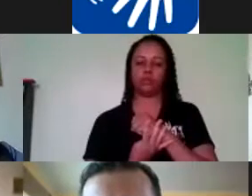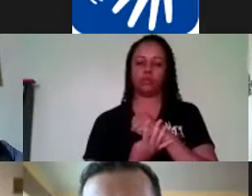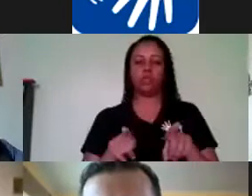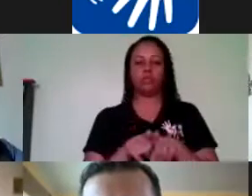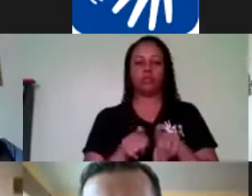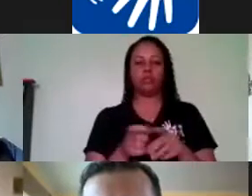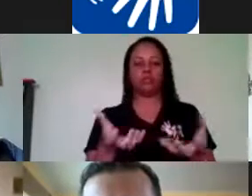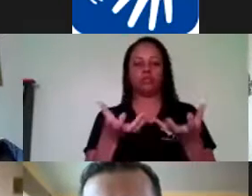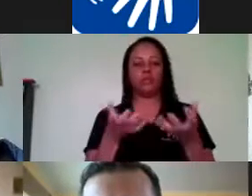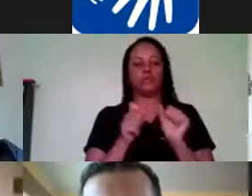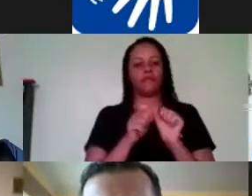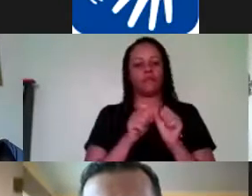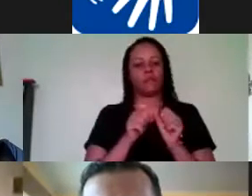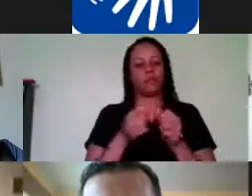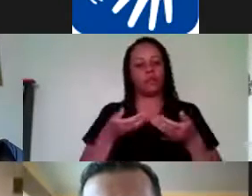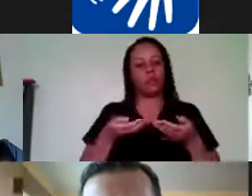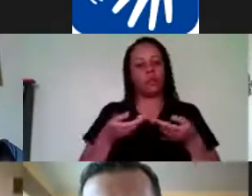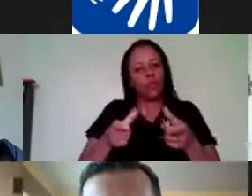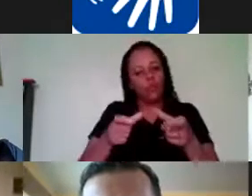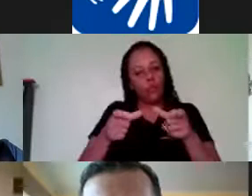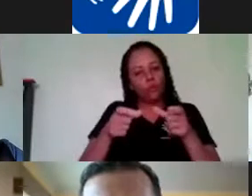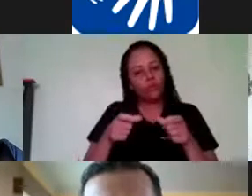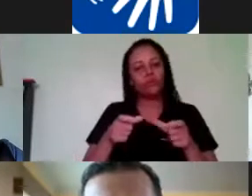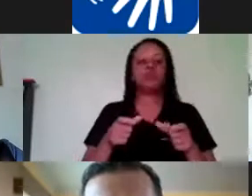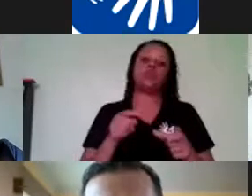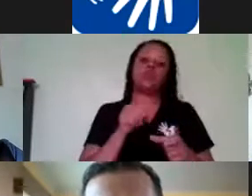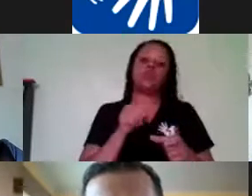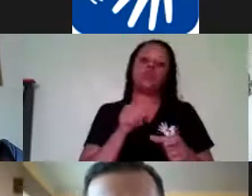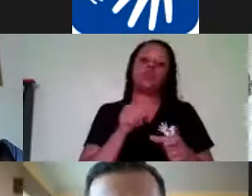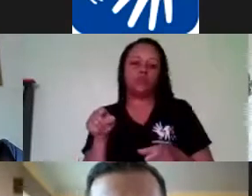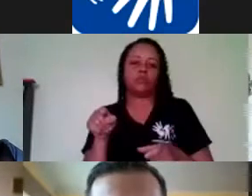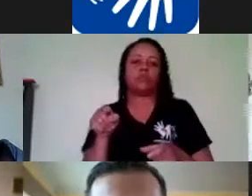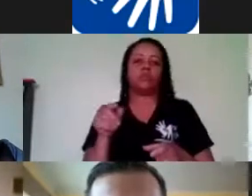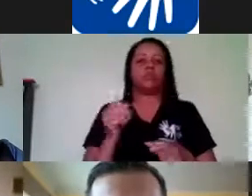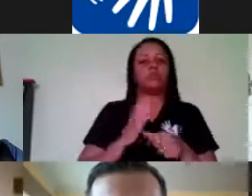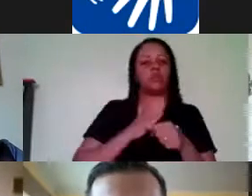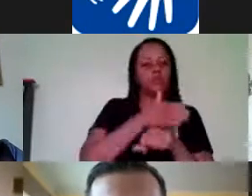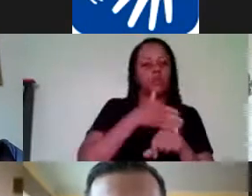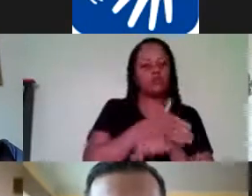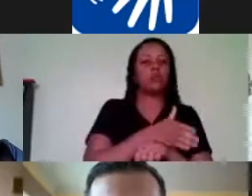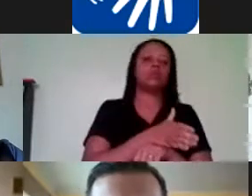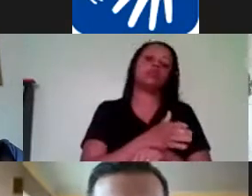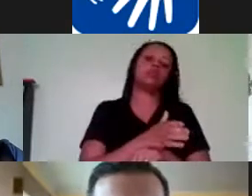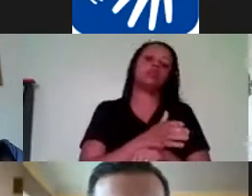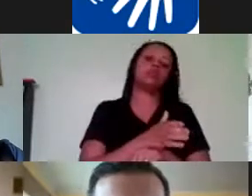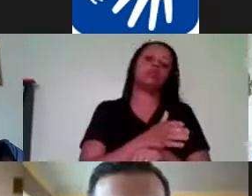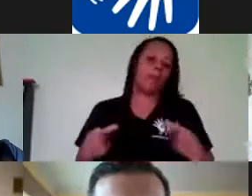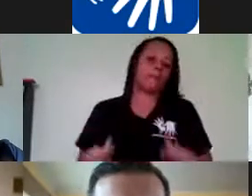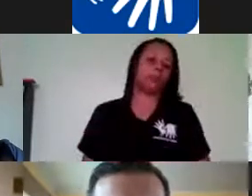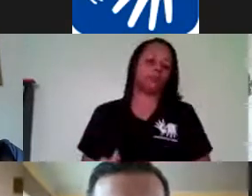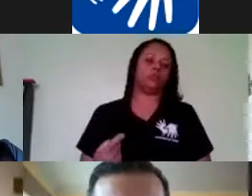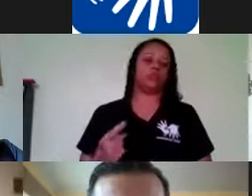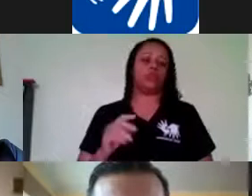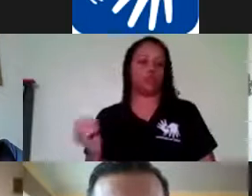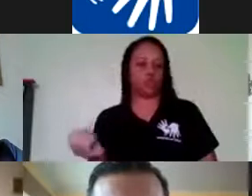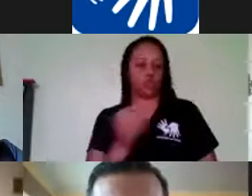então, a todos vocês, de participarem de uma iniciativa nova que a Fiocruz está